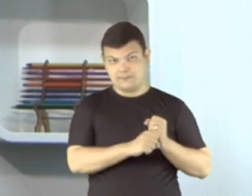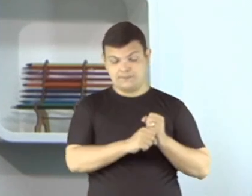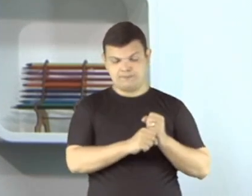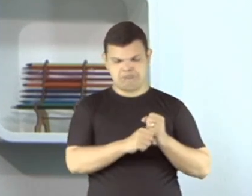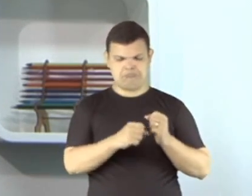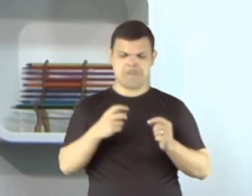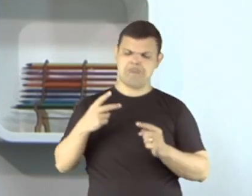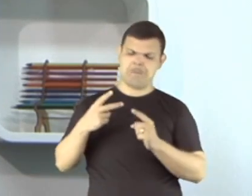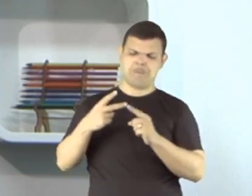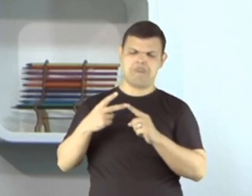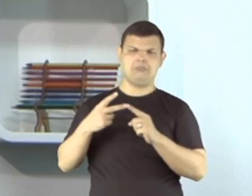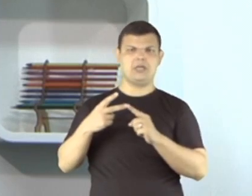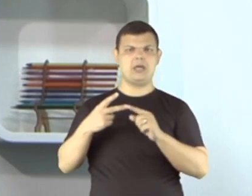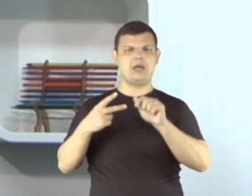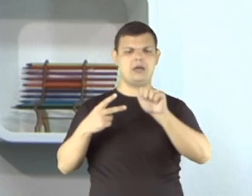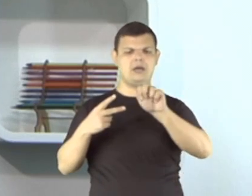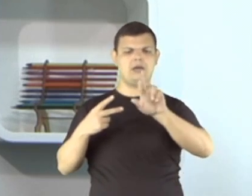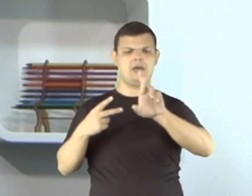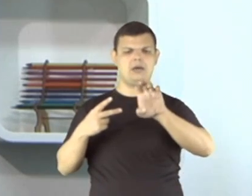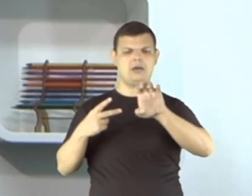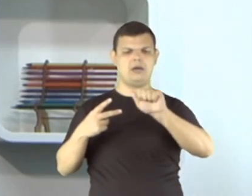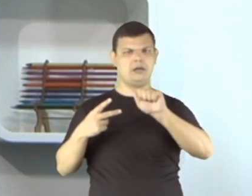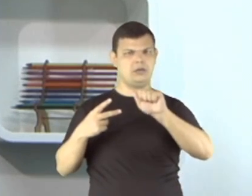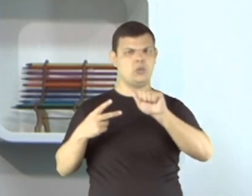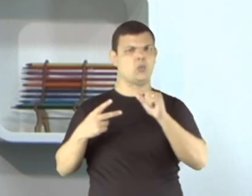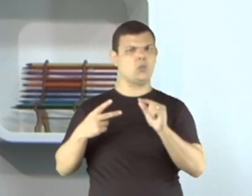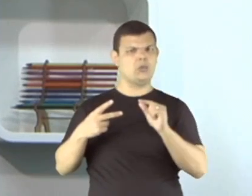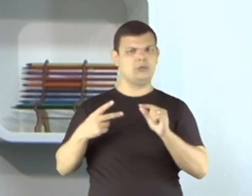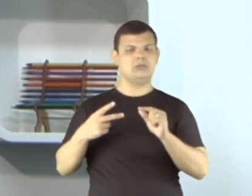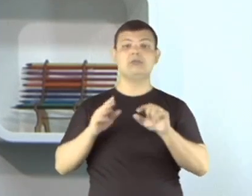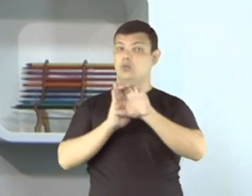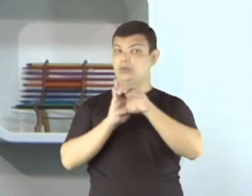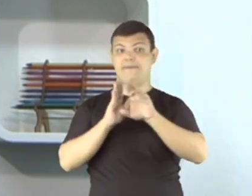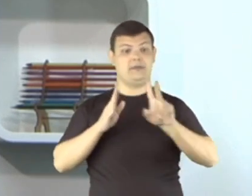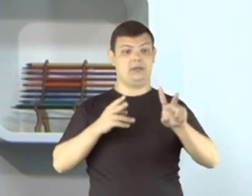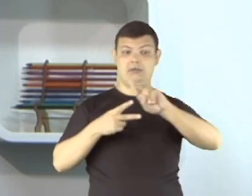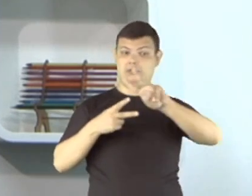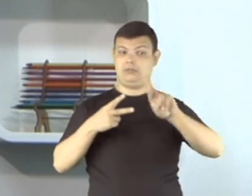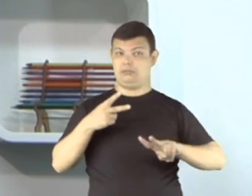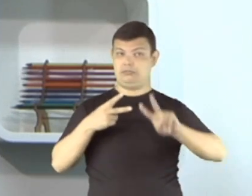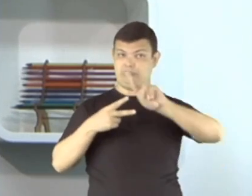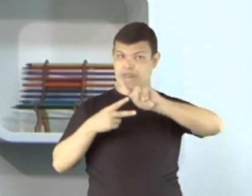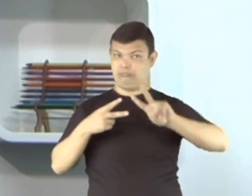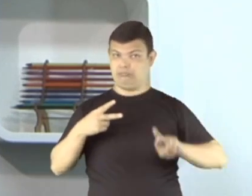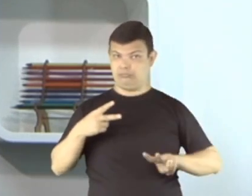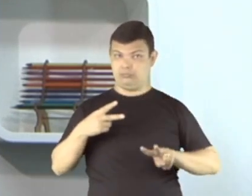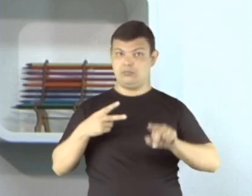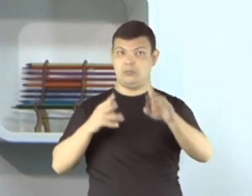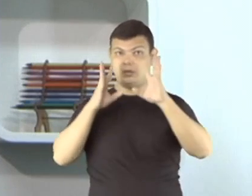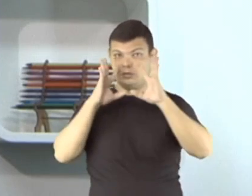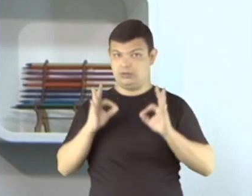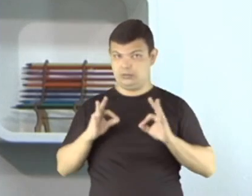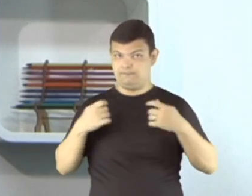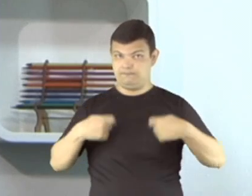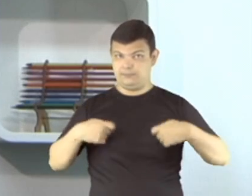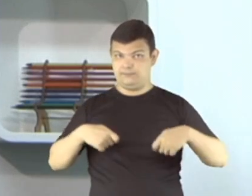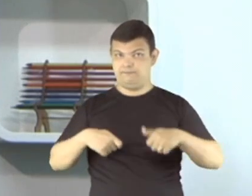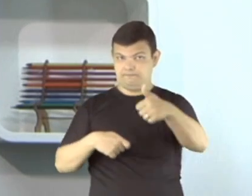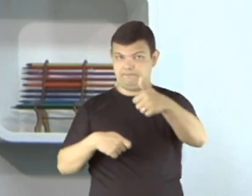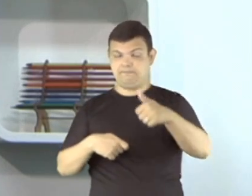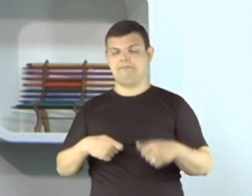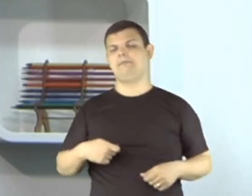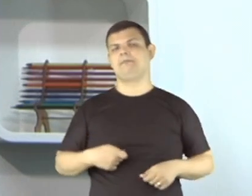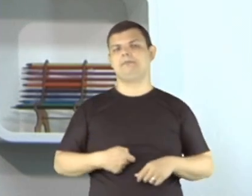vamos entender um pouco sobre área. São dois conceitos diferentes. Por isso a gente pede atenção para isso. Então